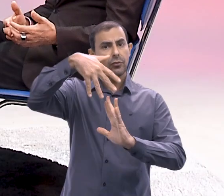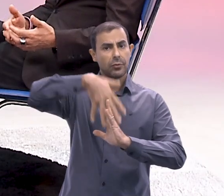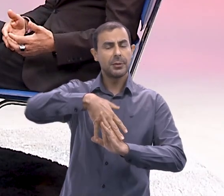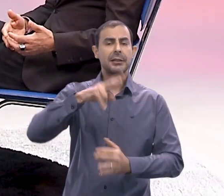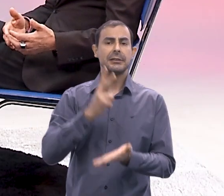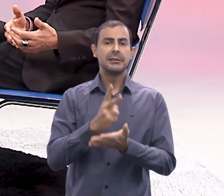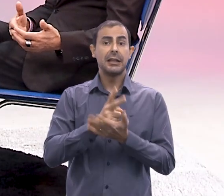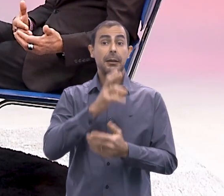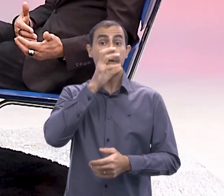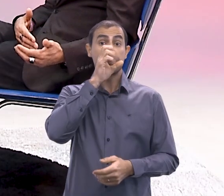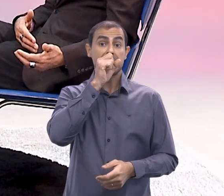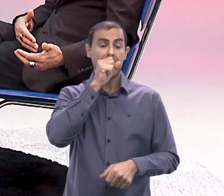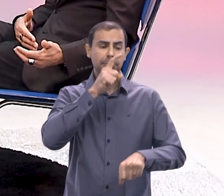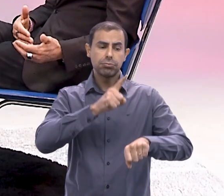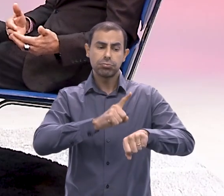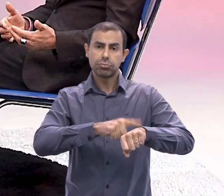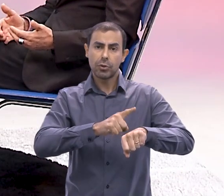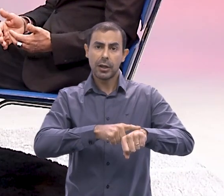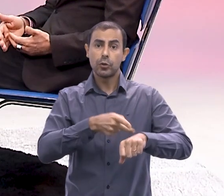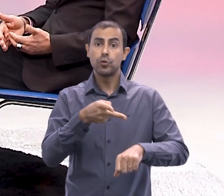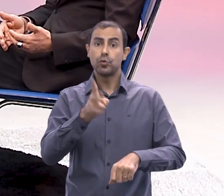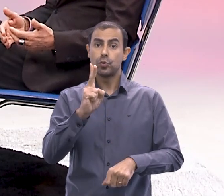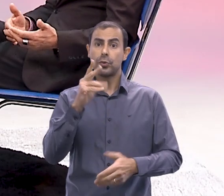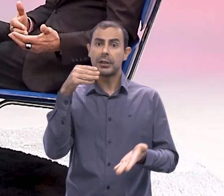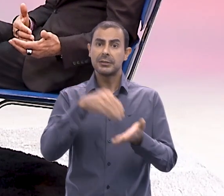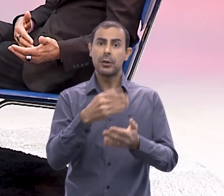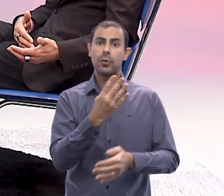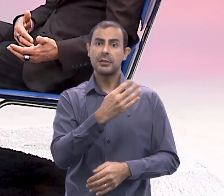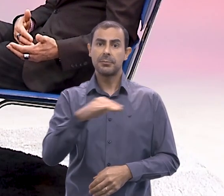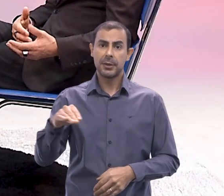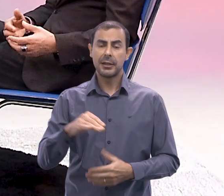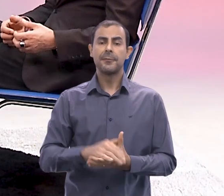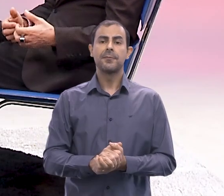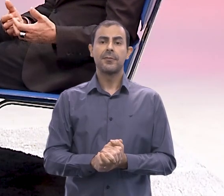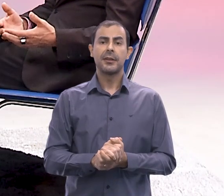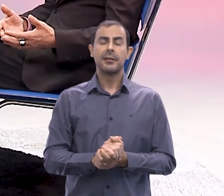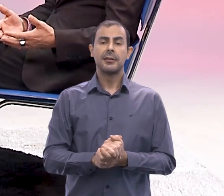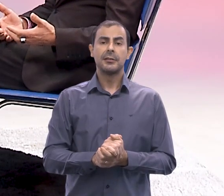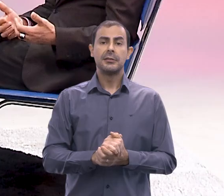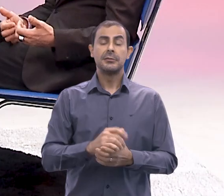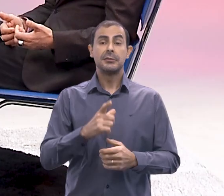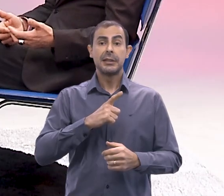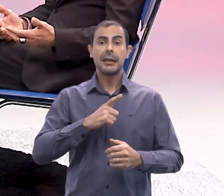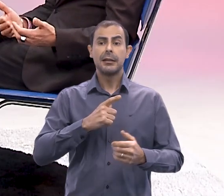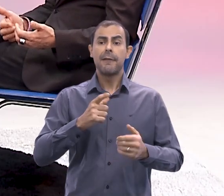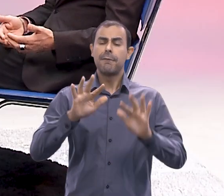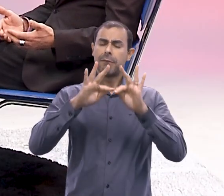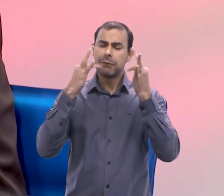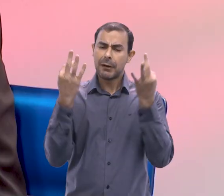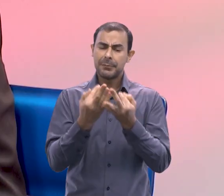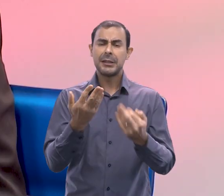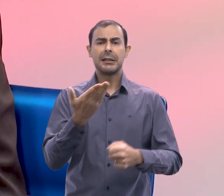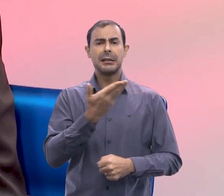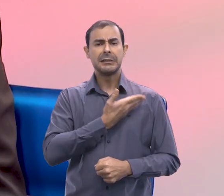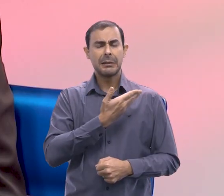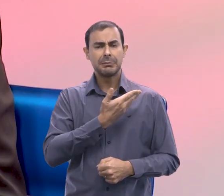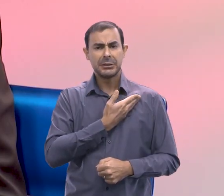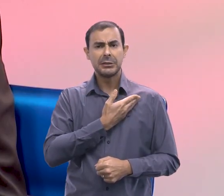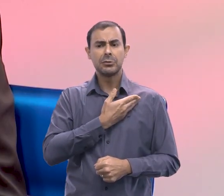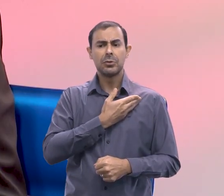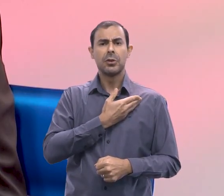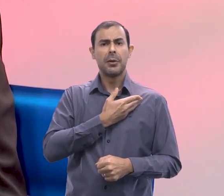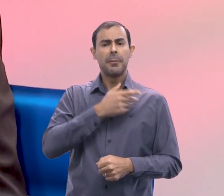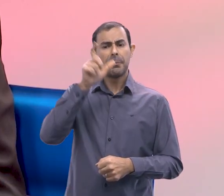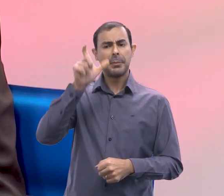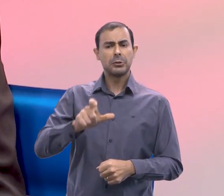funciona todo sábado, das 14 às 16h30, na unidade 6, onde nós acolhemos familiares e amigos que